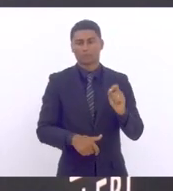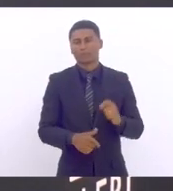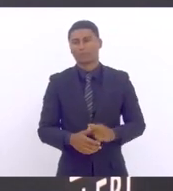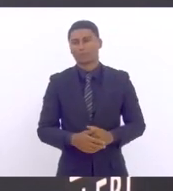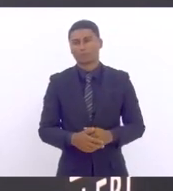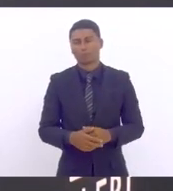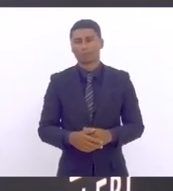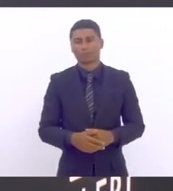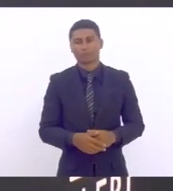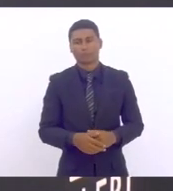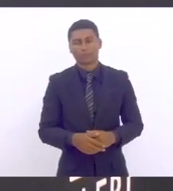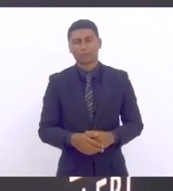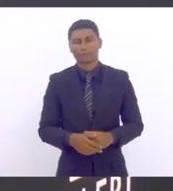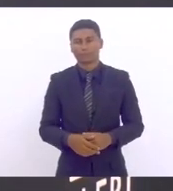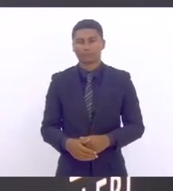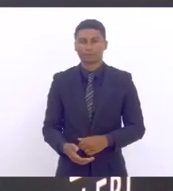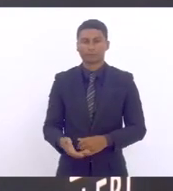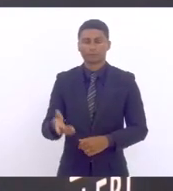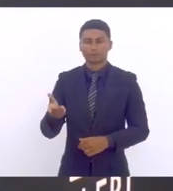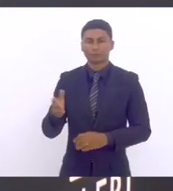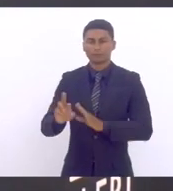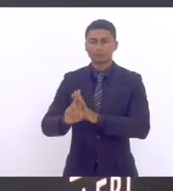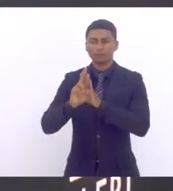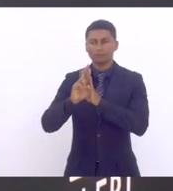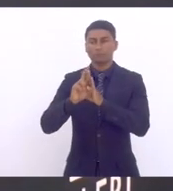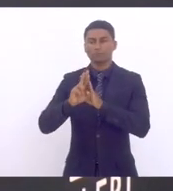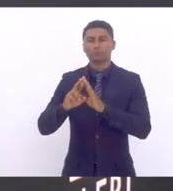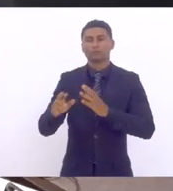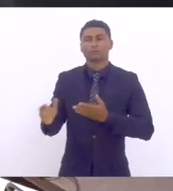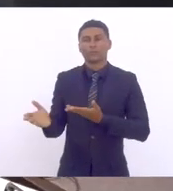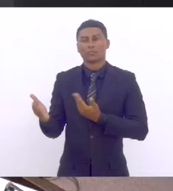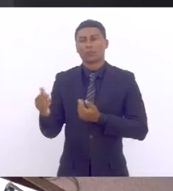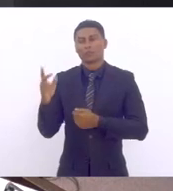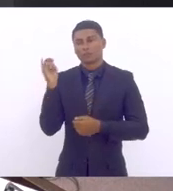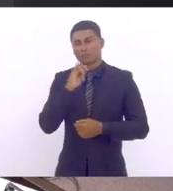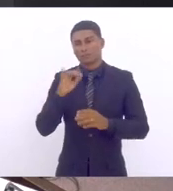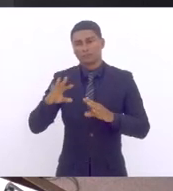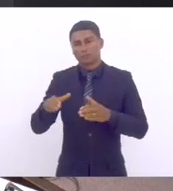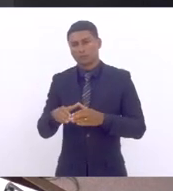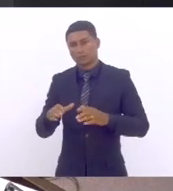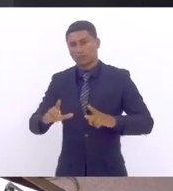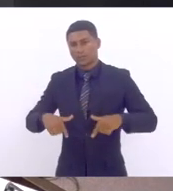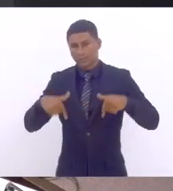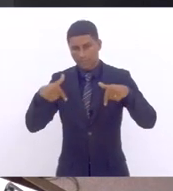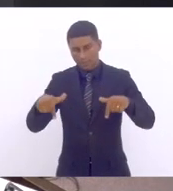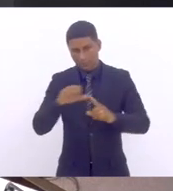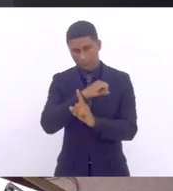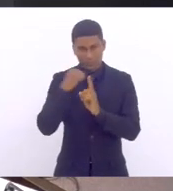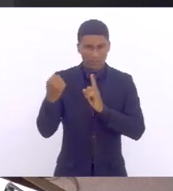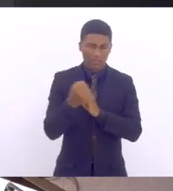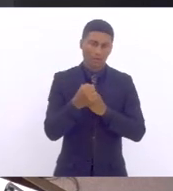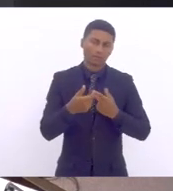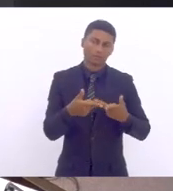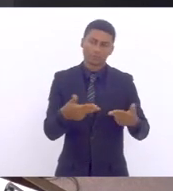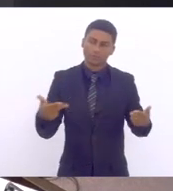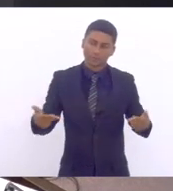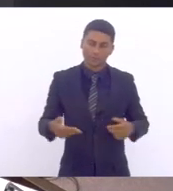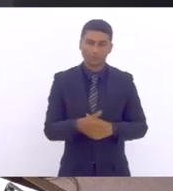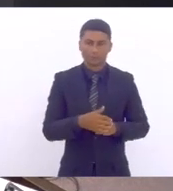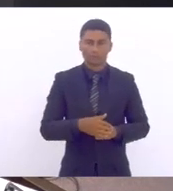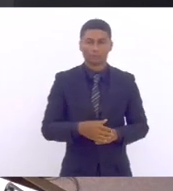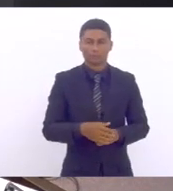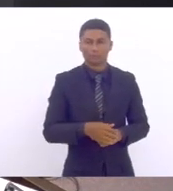ressaltado aqui pelo representante da Yang sobre todas as ações sociais que são feitas por todos